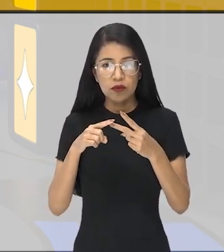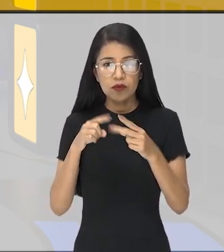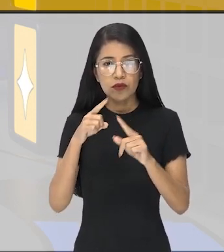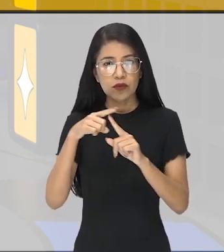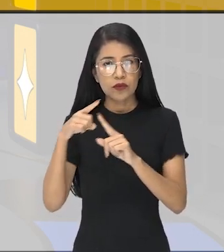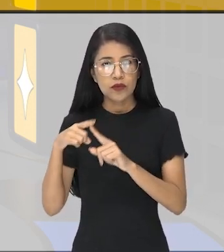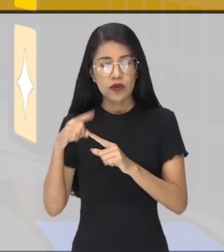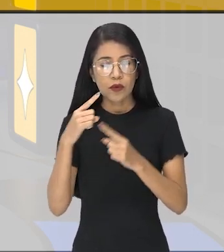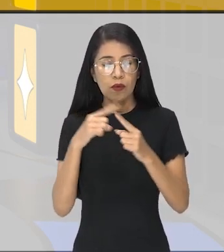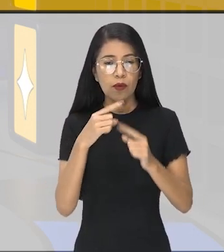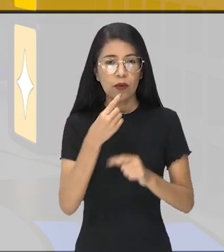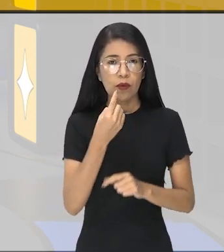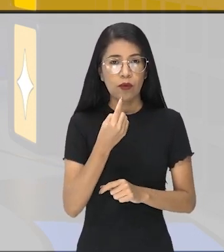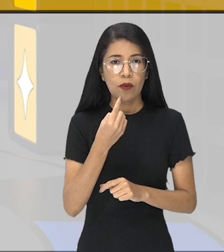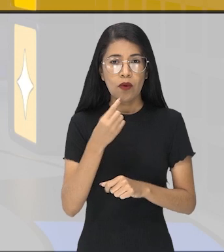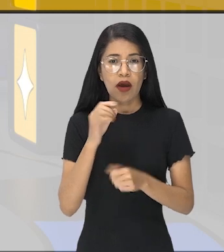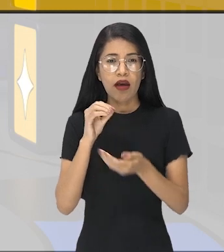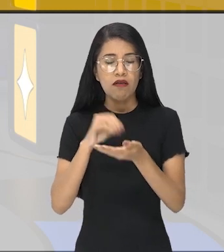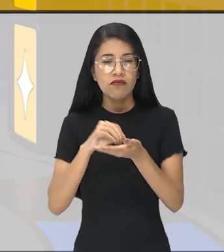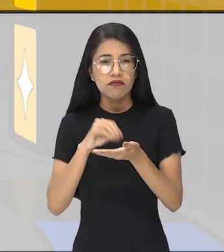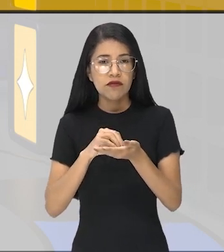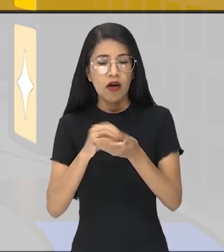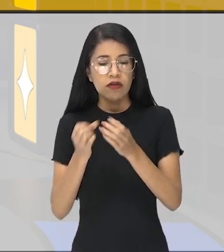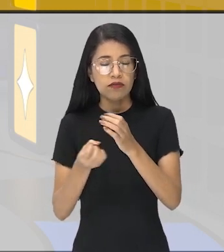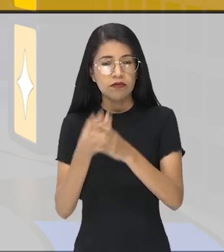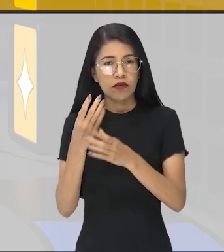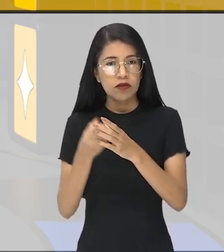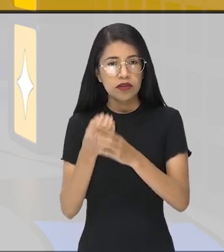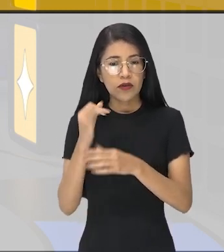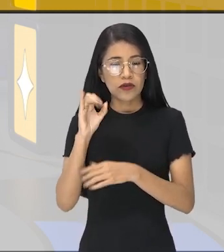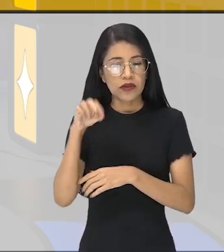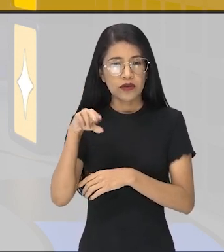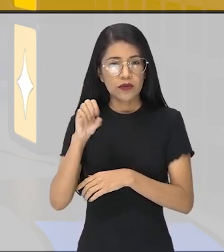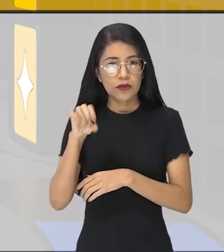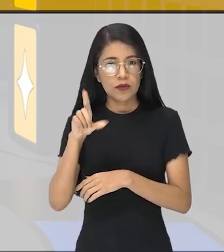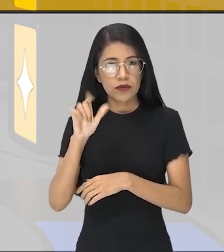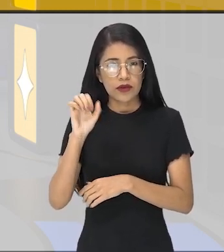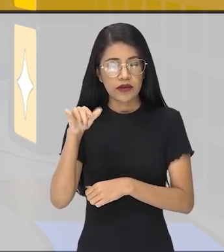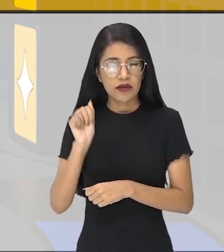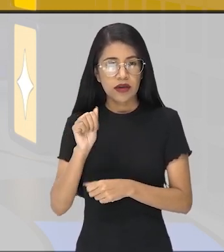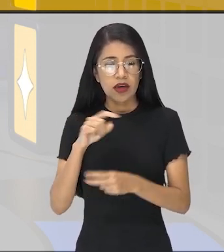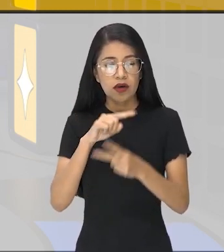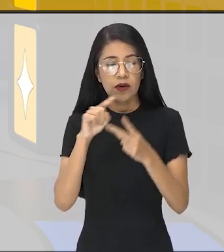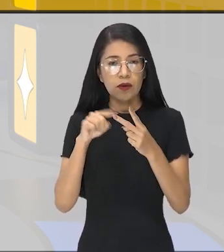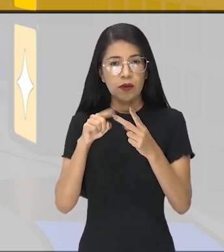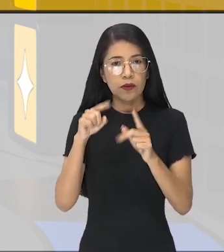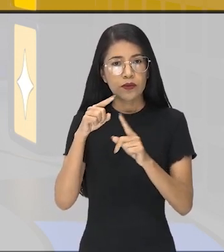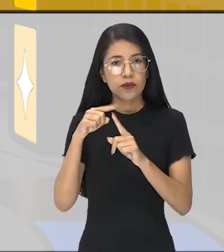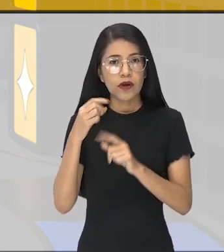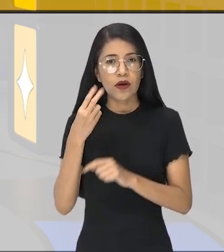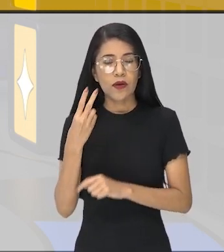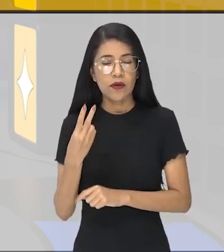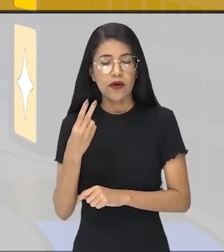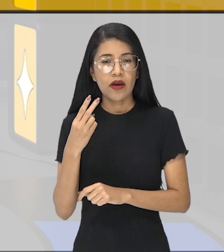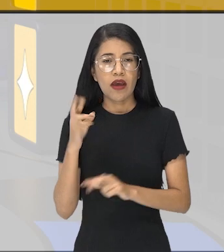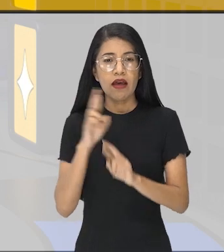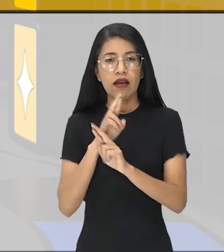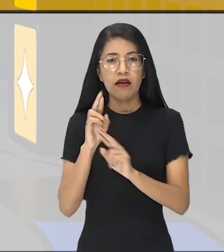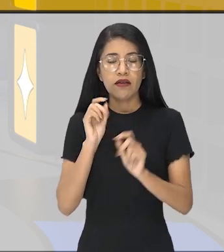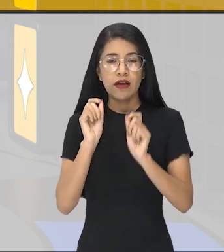1, decorrente da deficiência de produção de insulina, e o diabetes tipo 2, que está